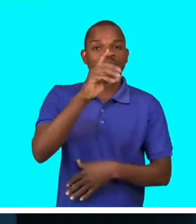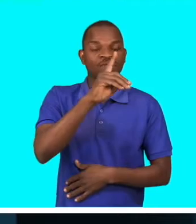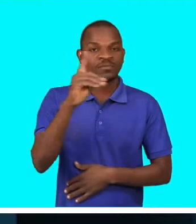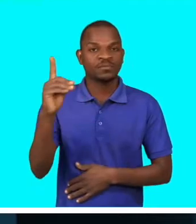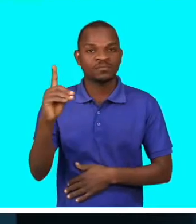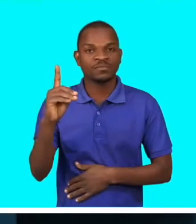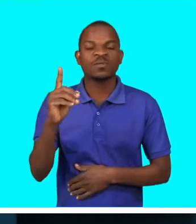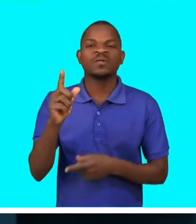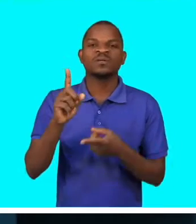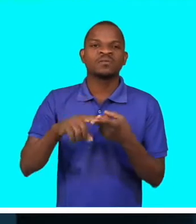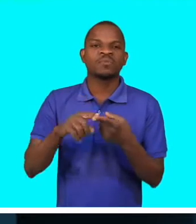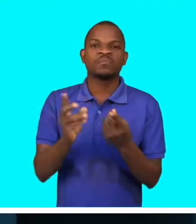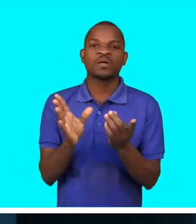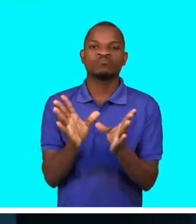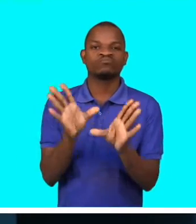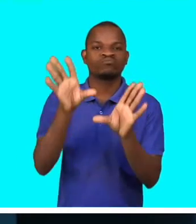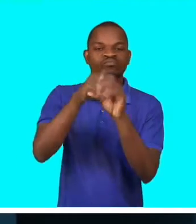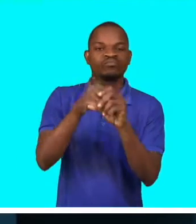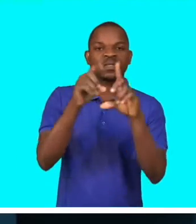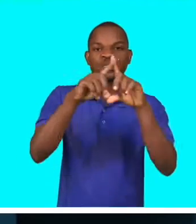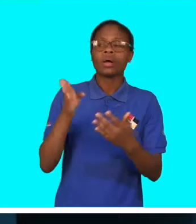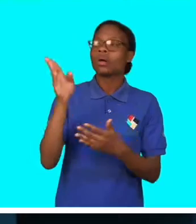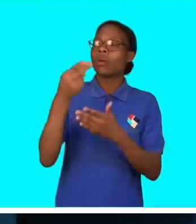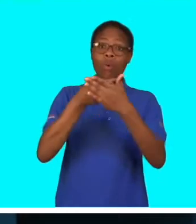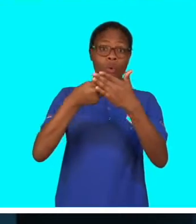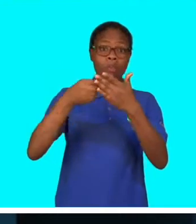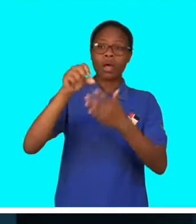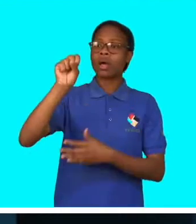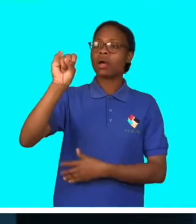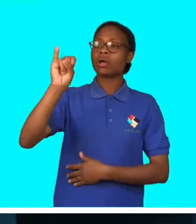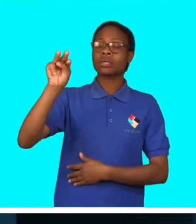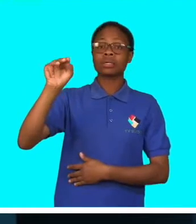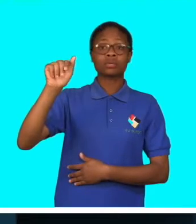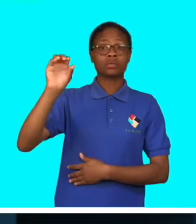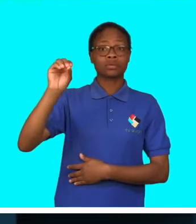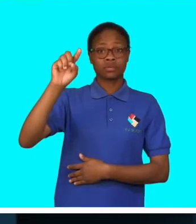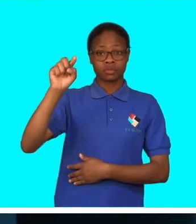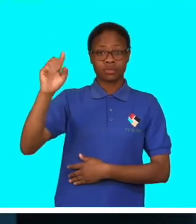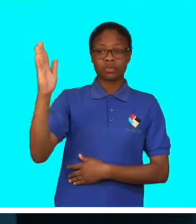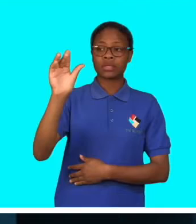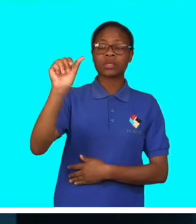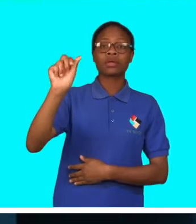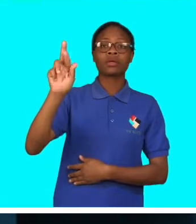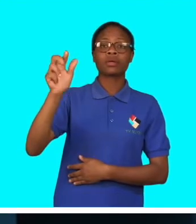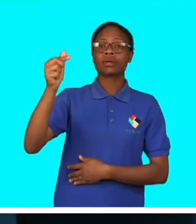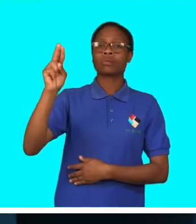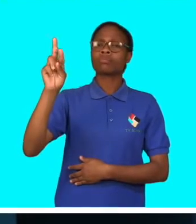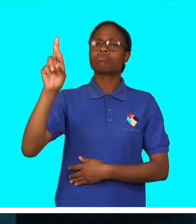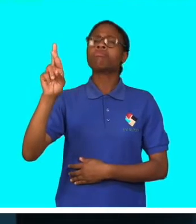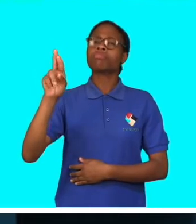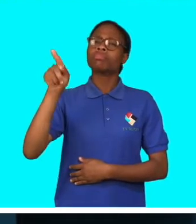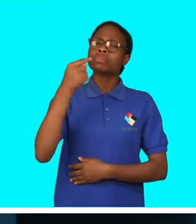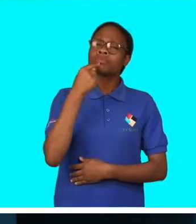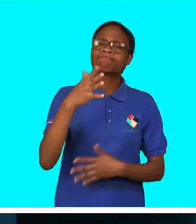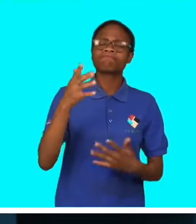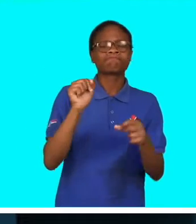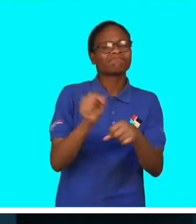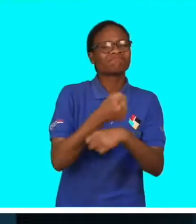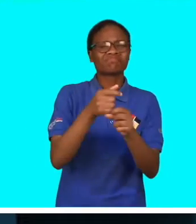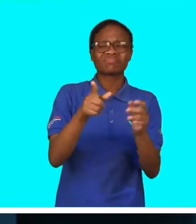deficiência enfrentam para estar por dentro desse tema. O ativista Simão Arthur defende que não deve haver